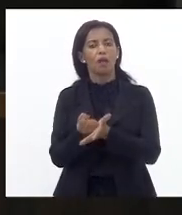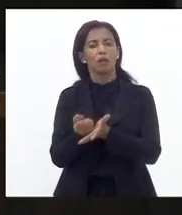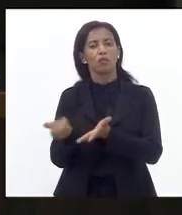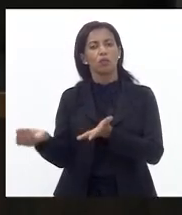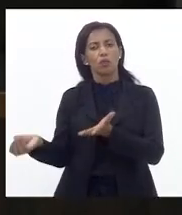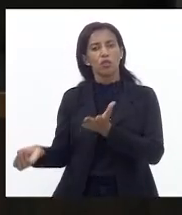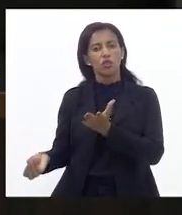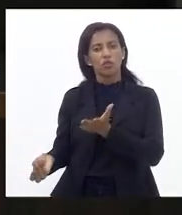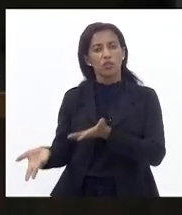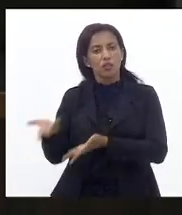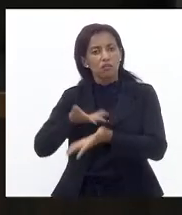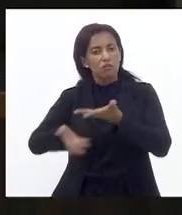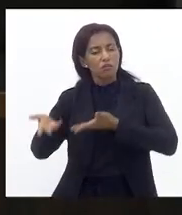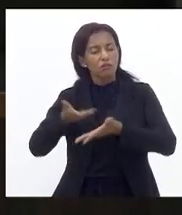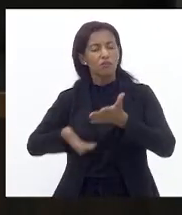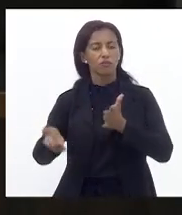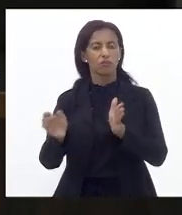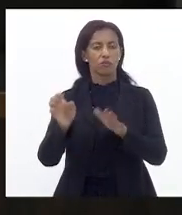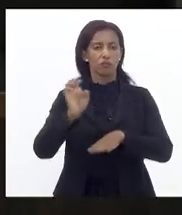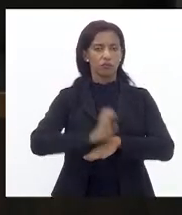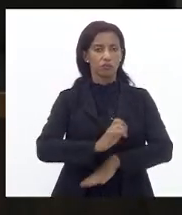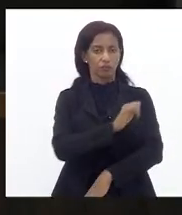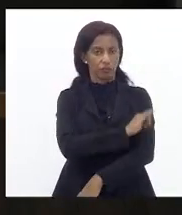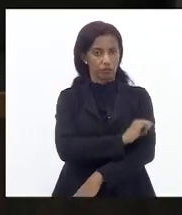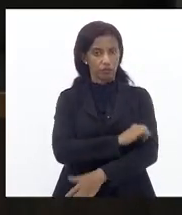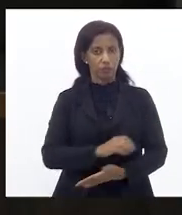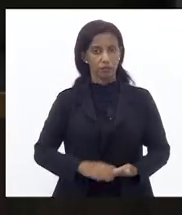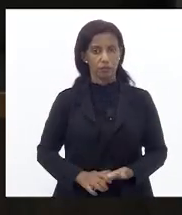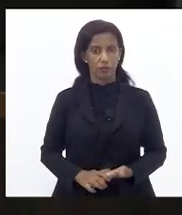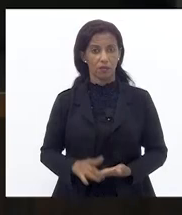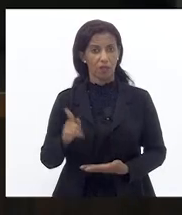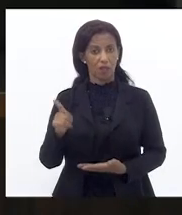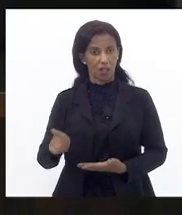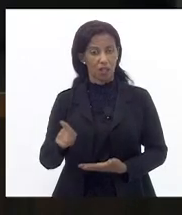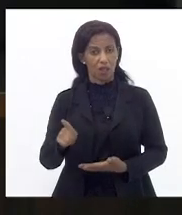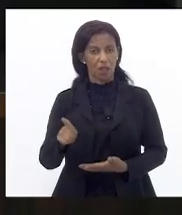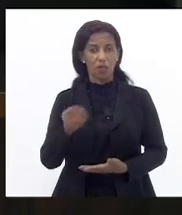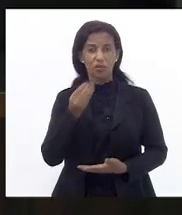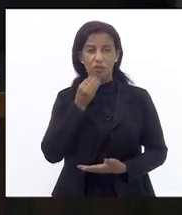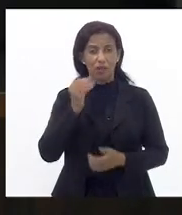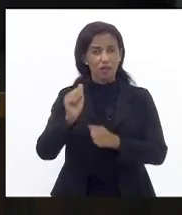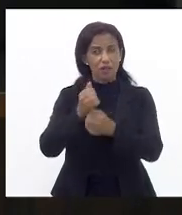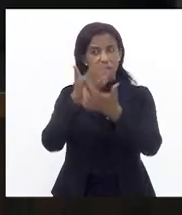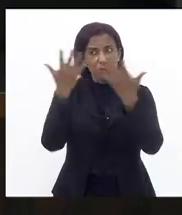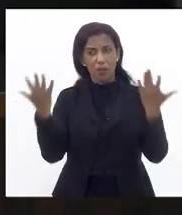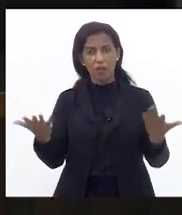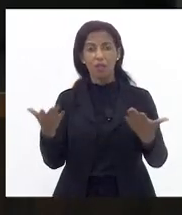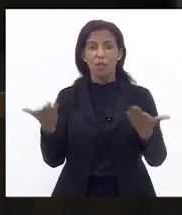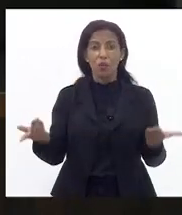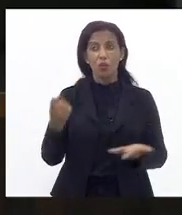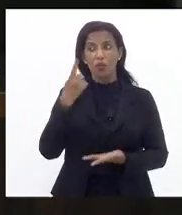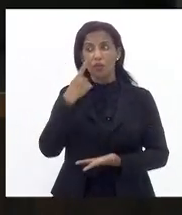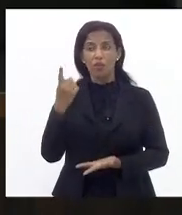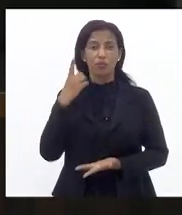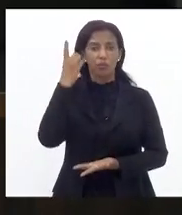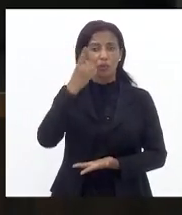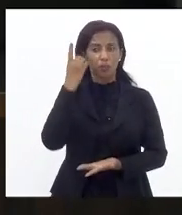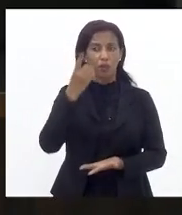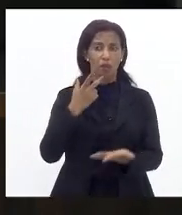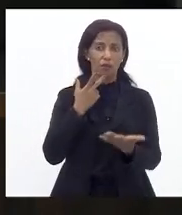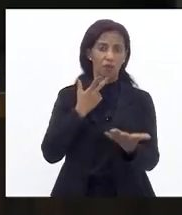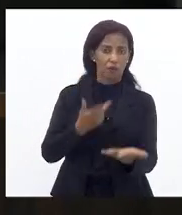investimento do Estado do Rio de Janeiro é isso tá isso está no portal transporte então quando eu ouço um deputado dizer